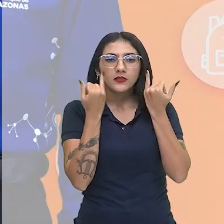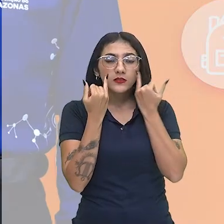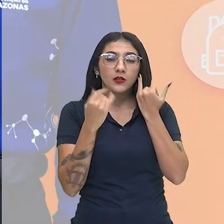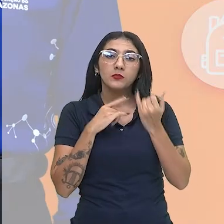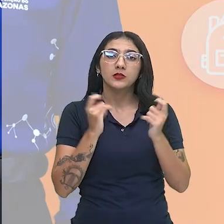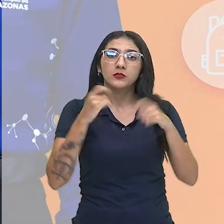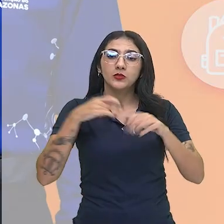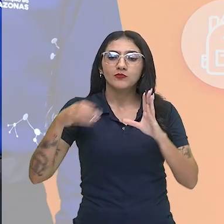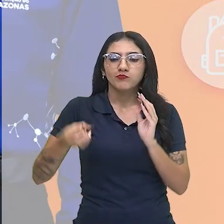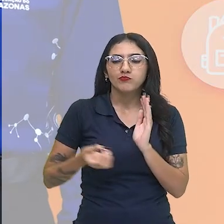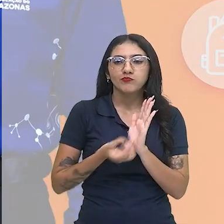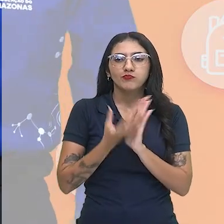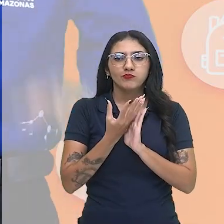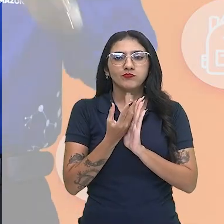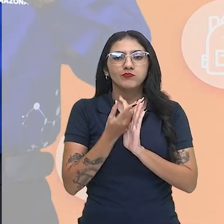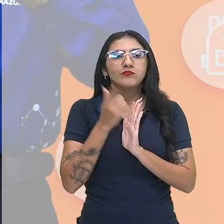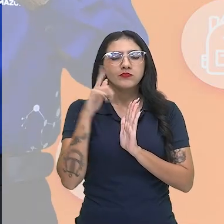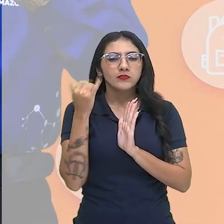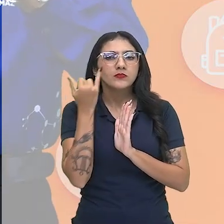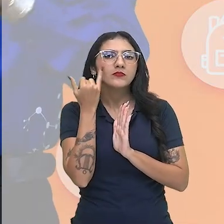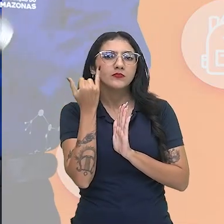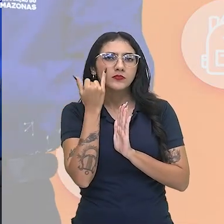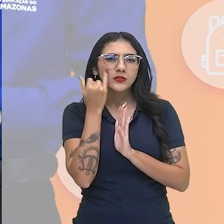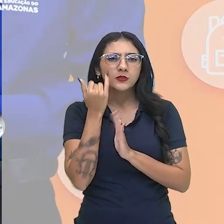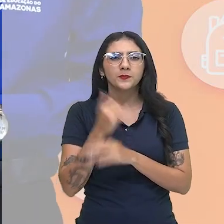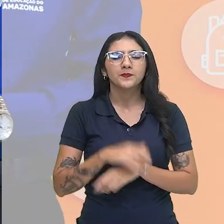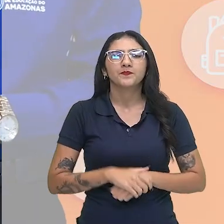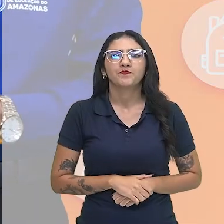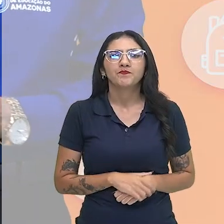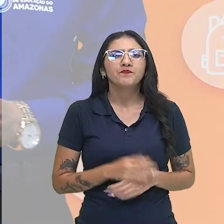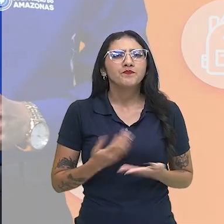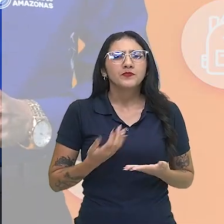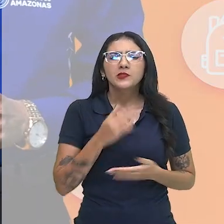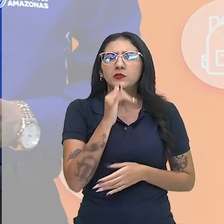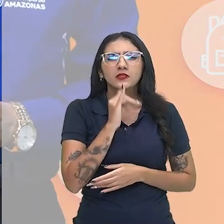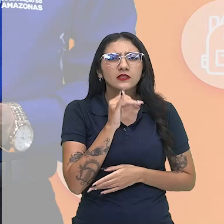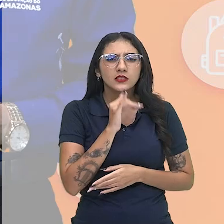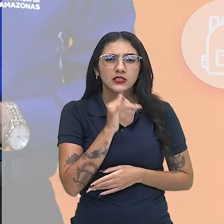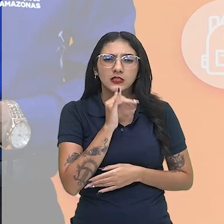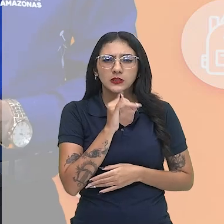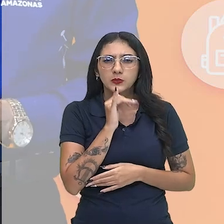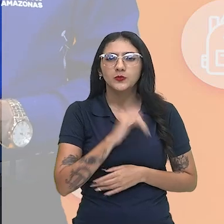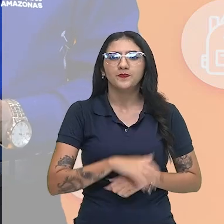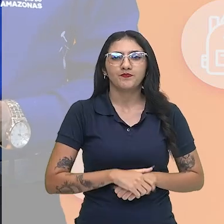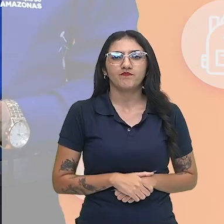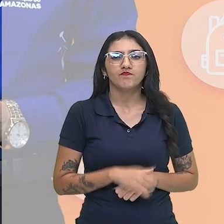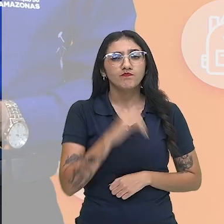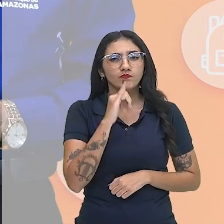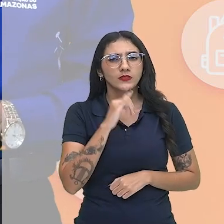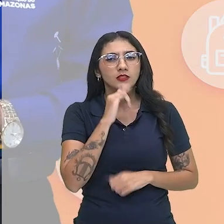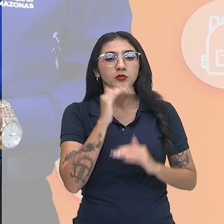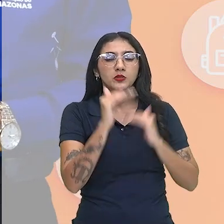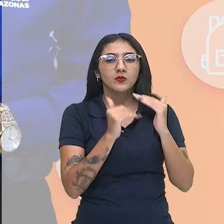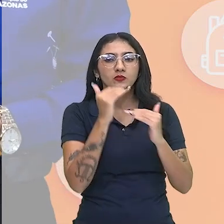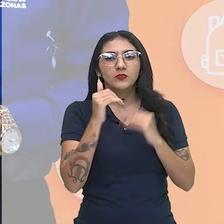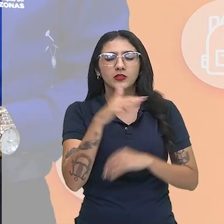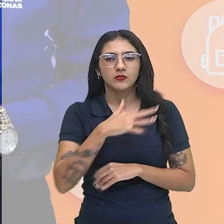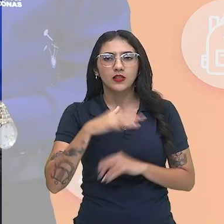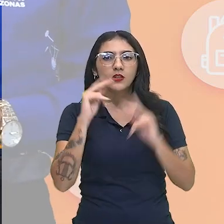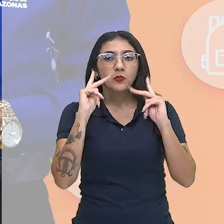um índice social. Exemplo de índices sociais: Índice de Desenvolvimento